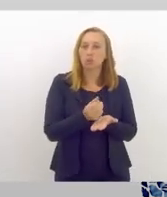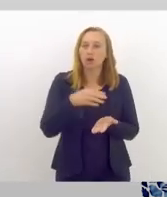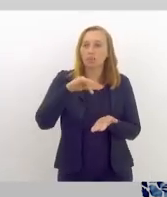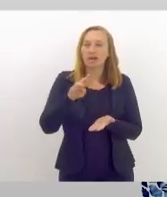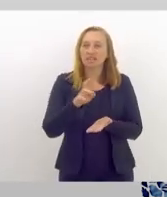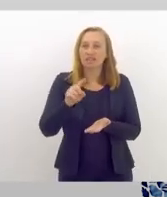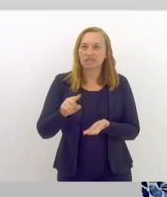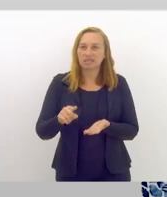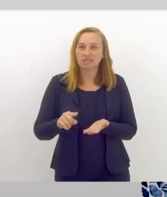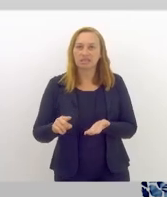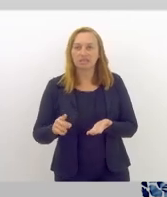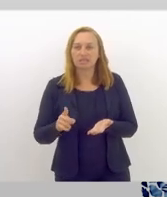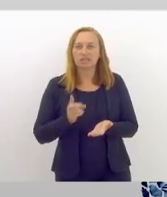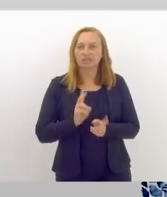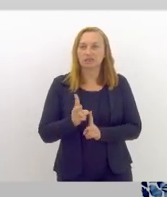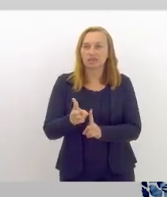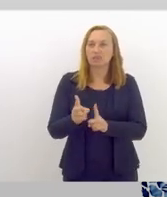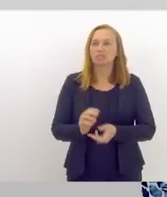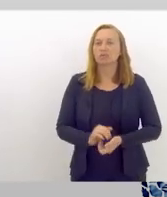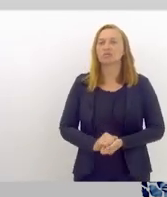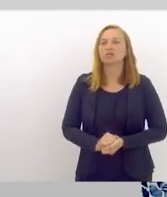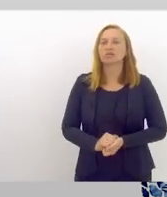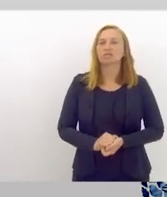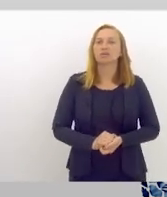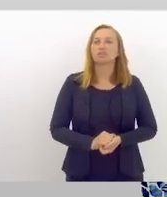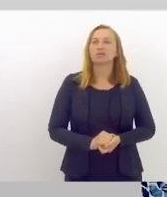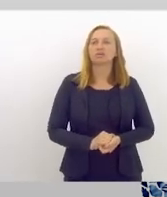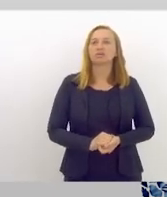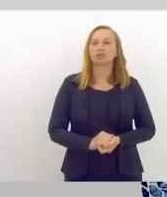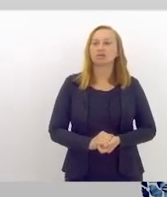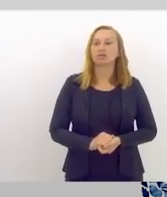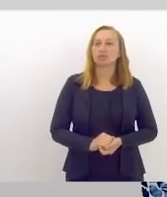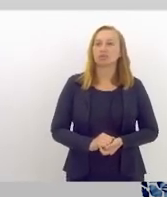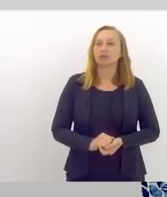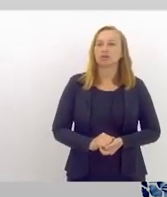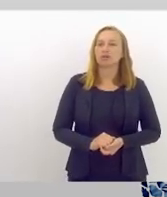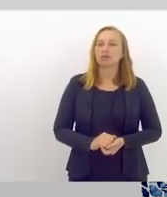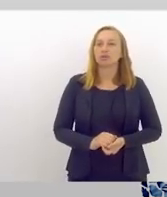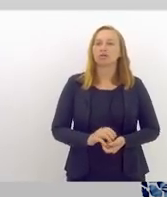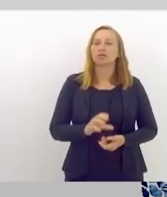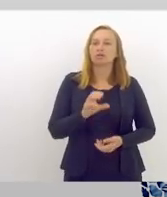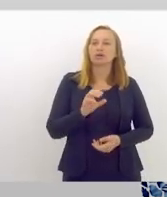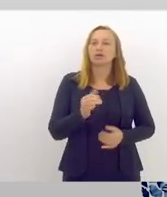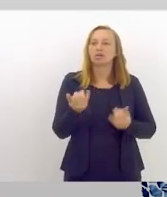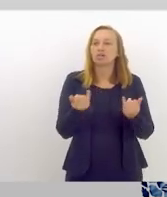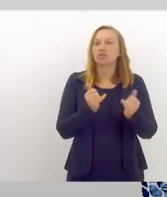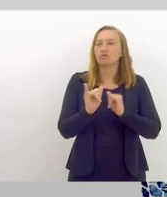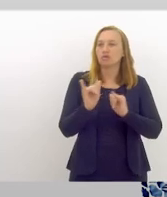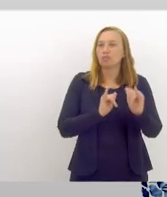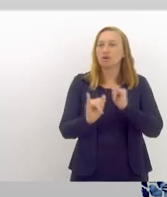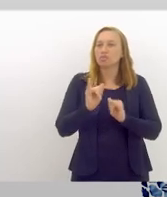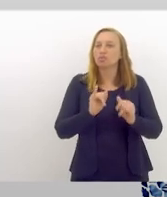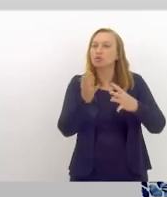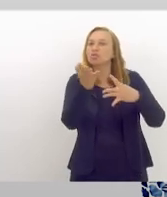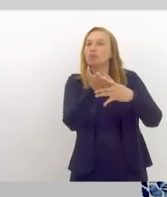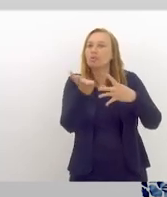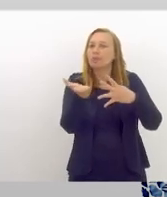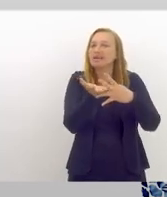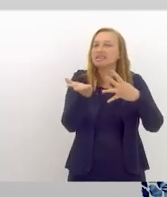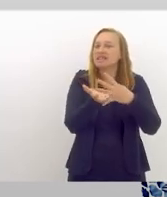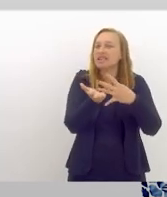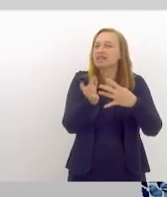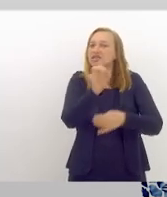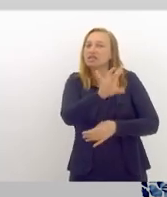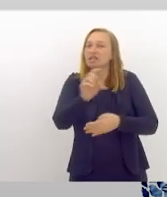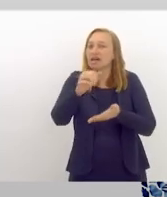gente chama de marketing é seguindo que cujas colunas apresentam informações sobre a parcela de cada